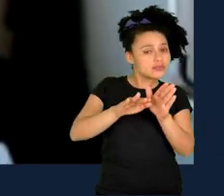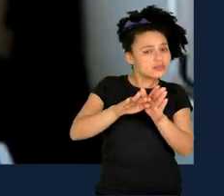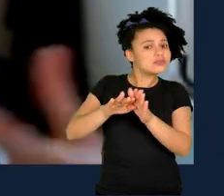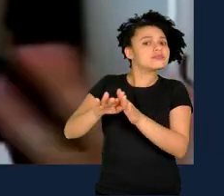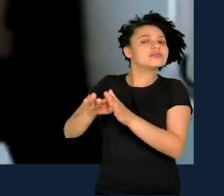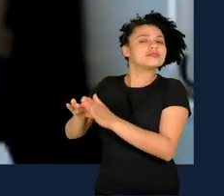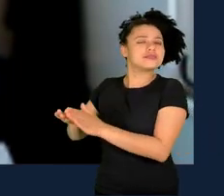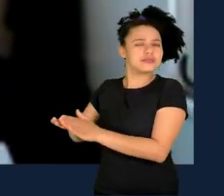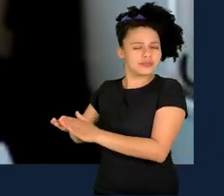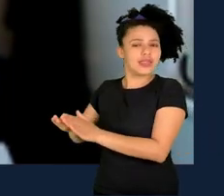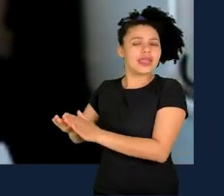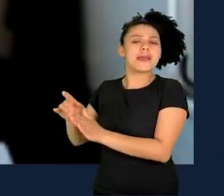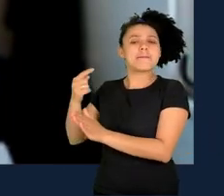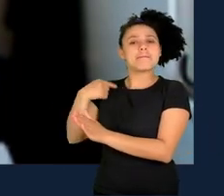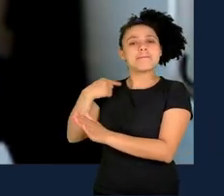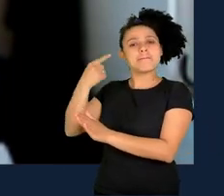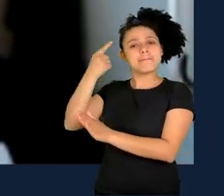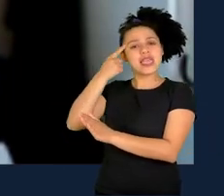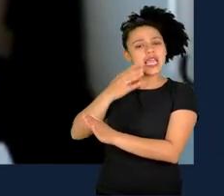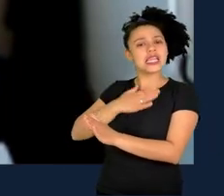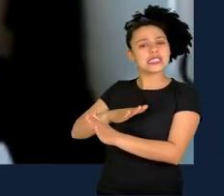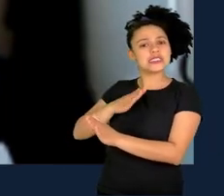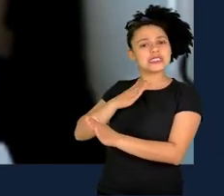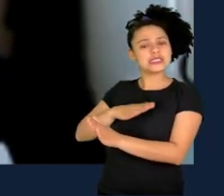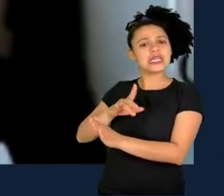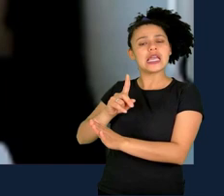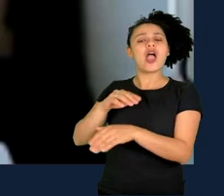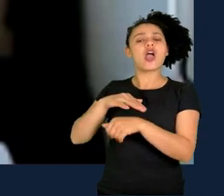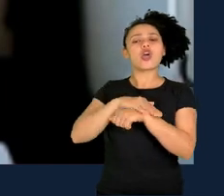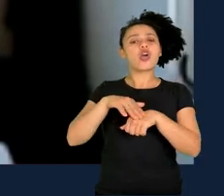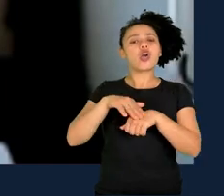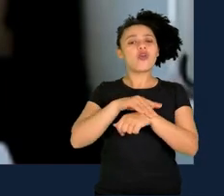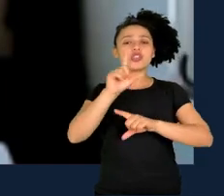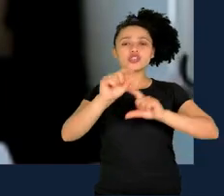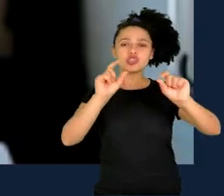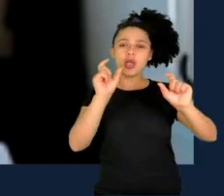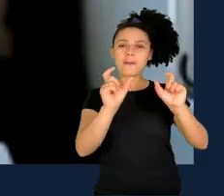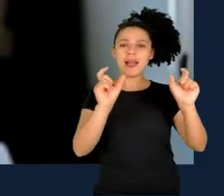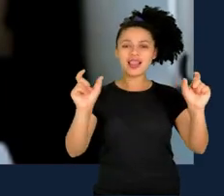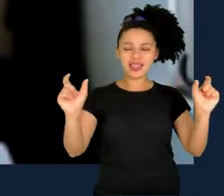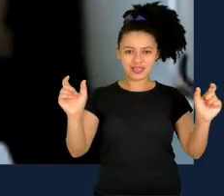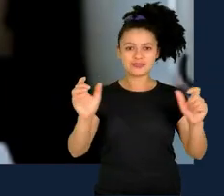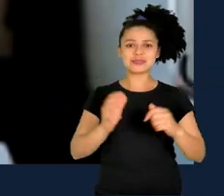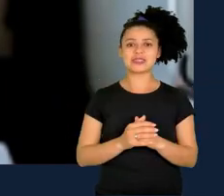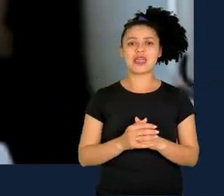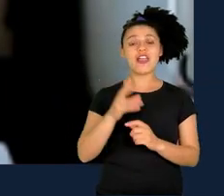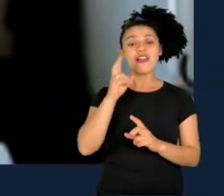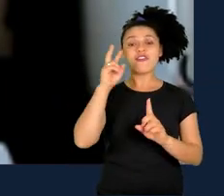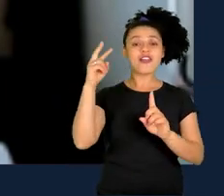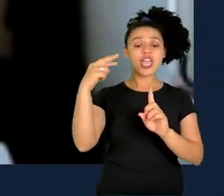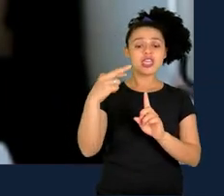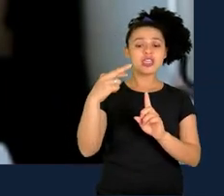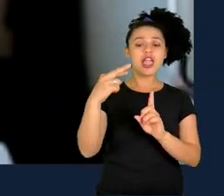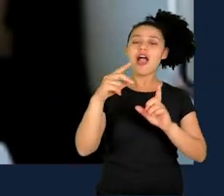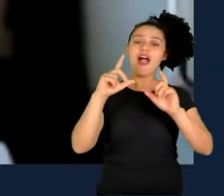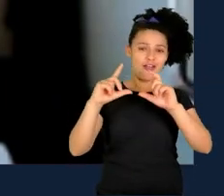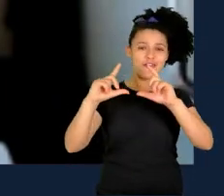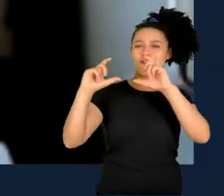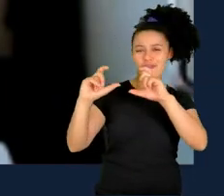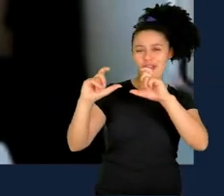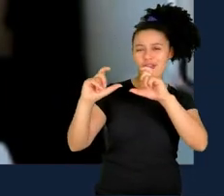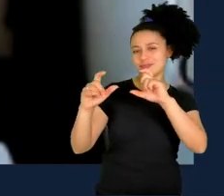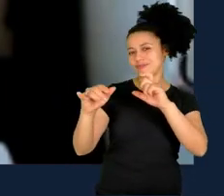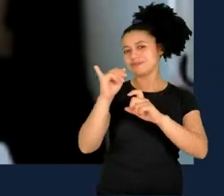não converse sobre uma escolha de palavras, e sim vamos olhar para uma foto ao mesmo tempo,